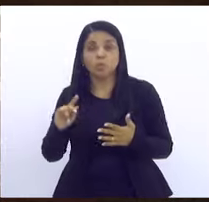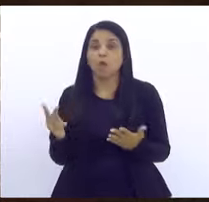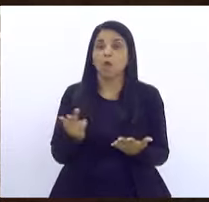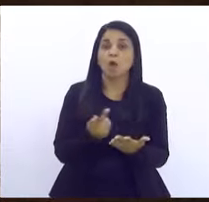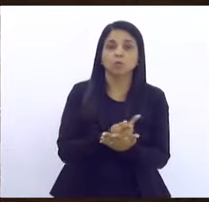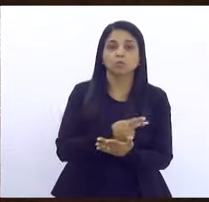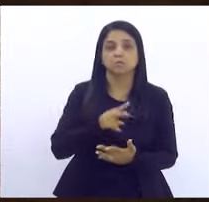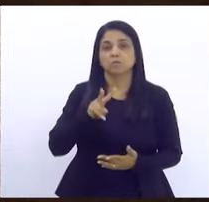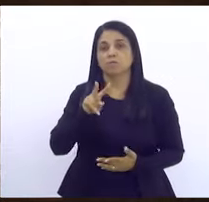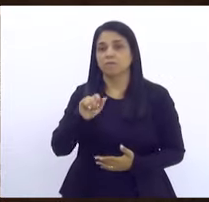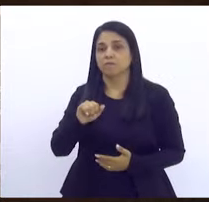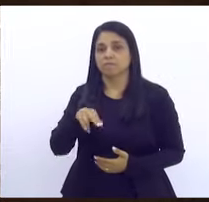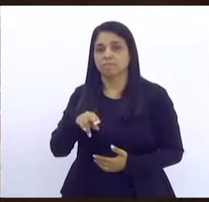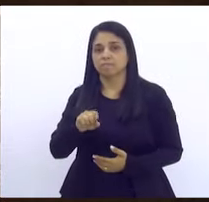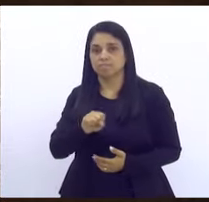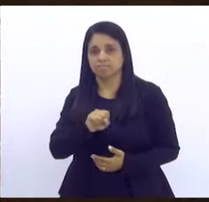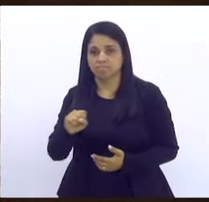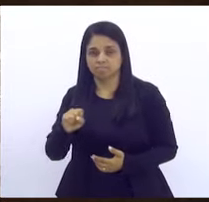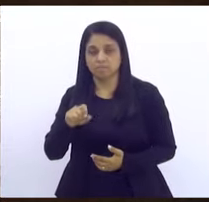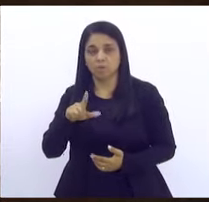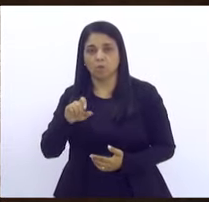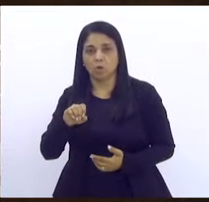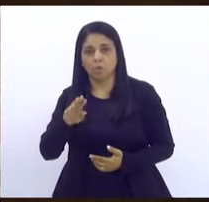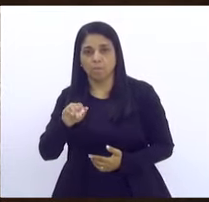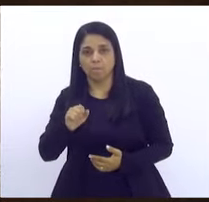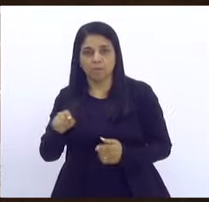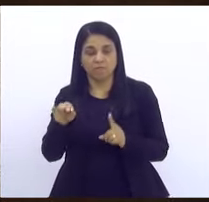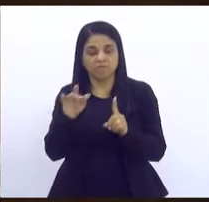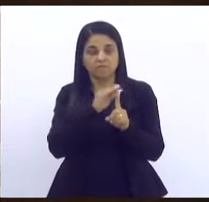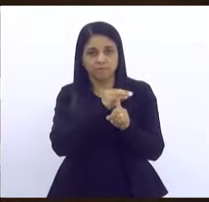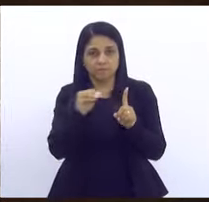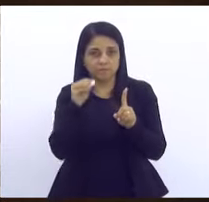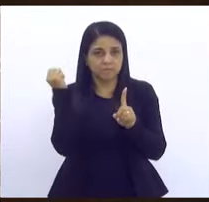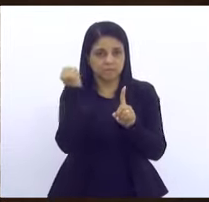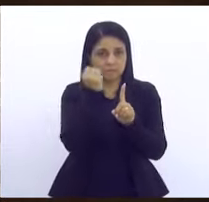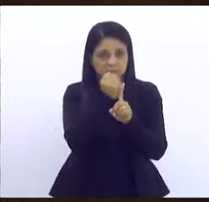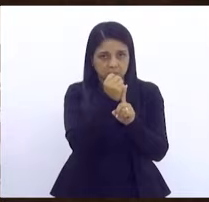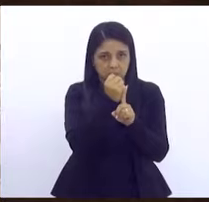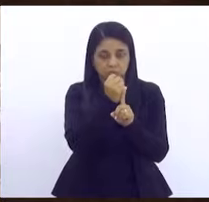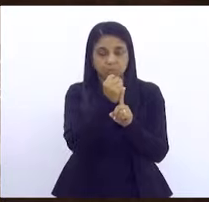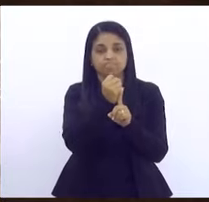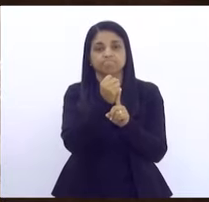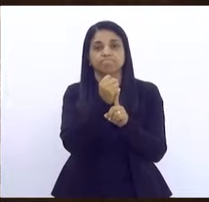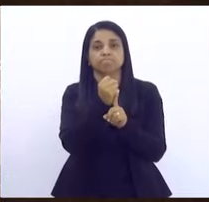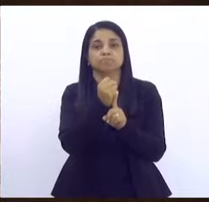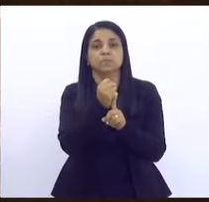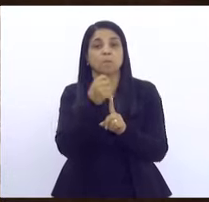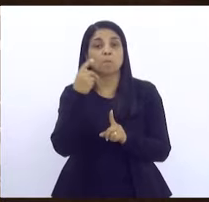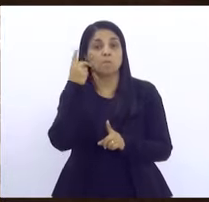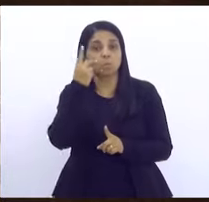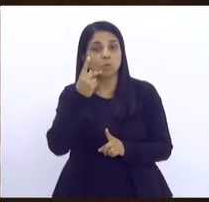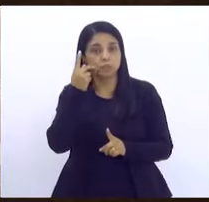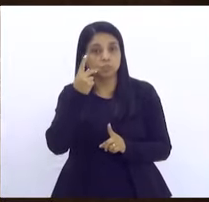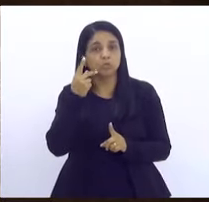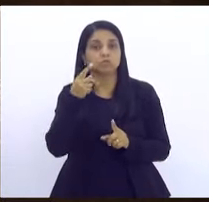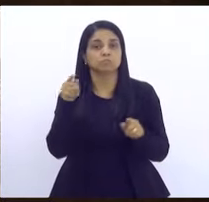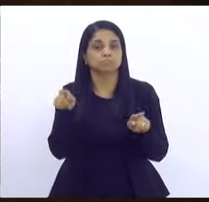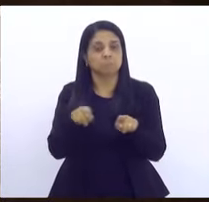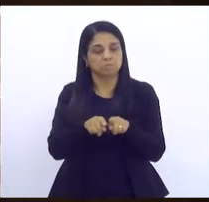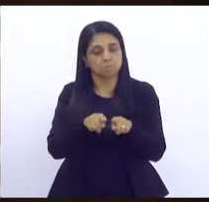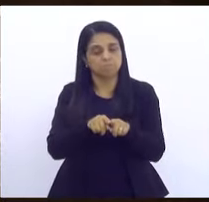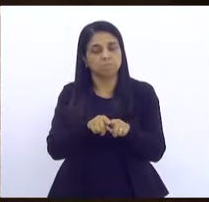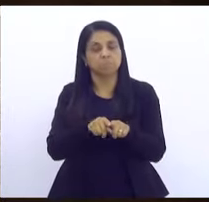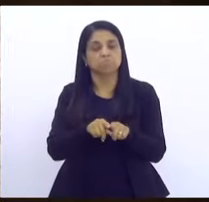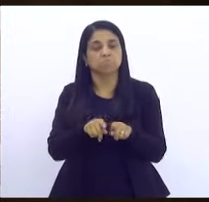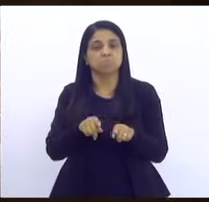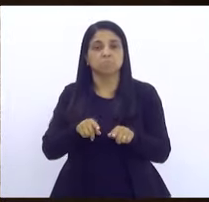com Vanessa Lobão. Foi um feminicídio político e deve ser tratado como tal pelas forças policiais,